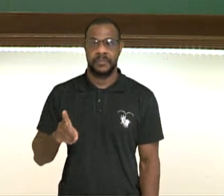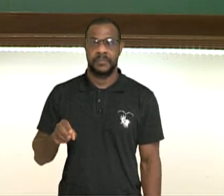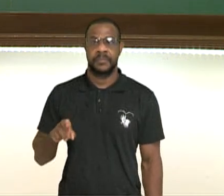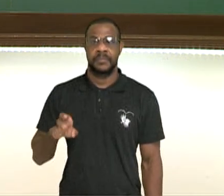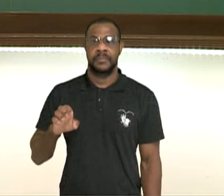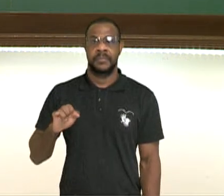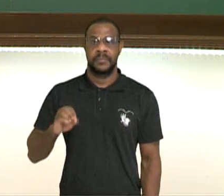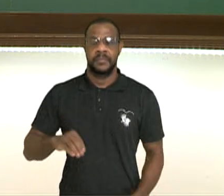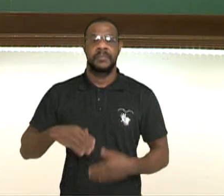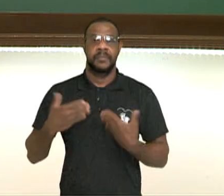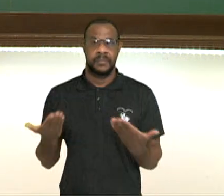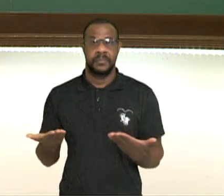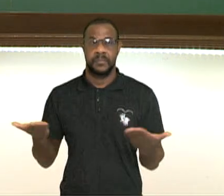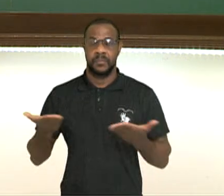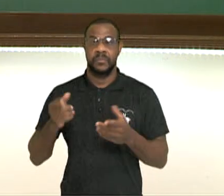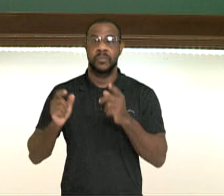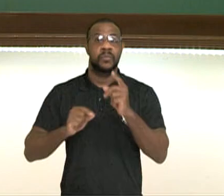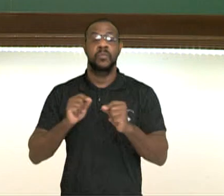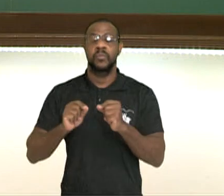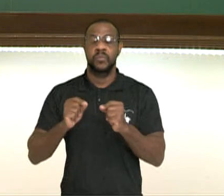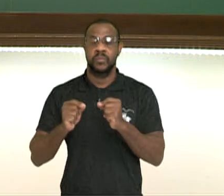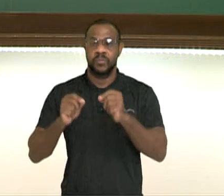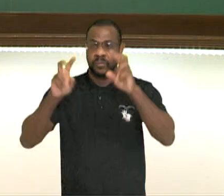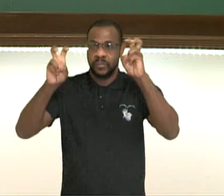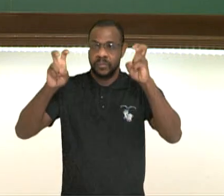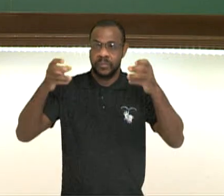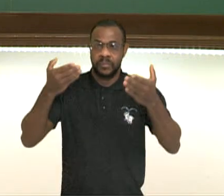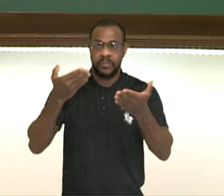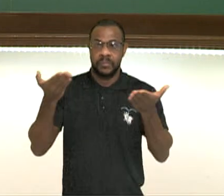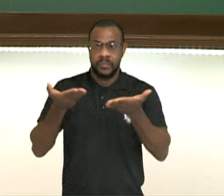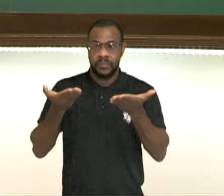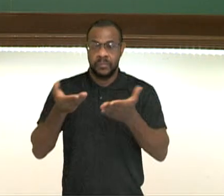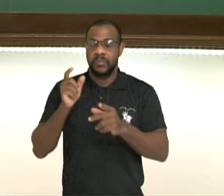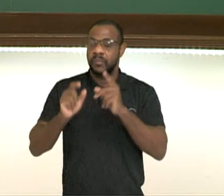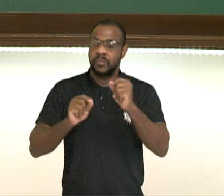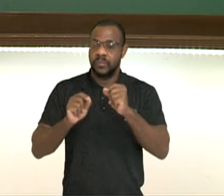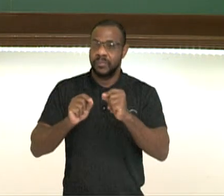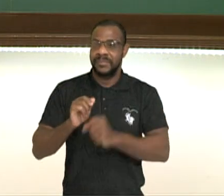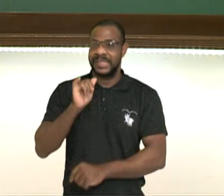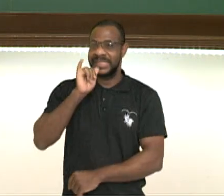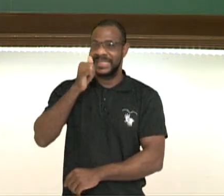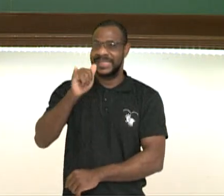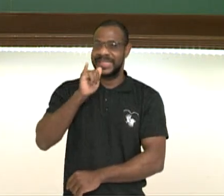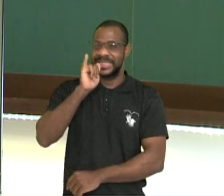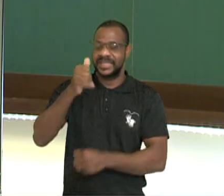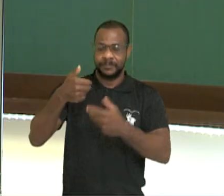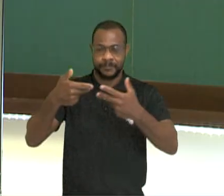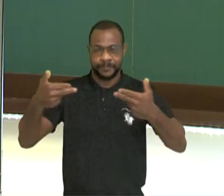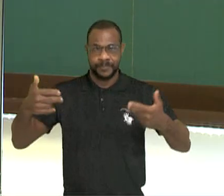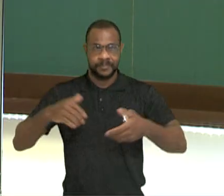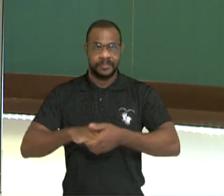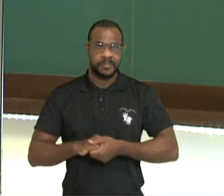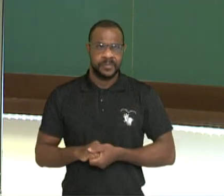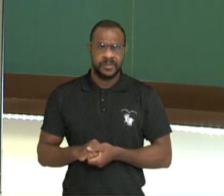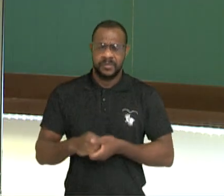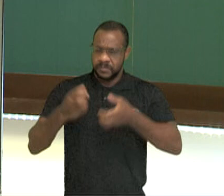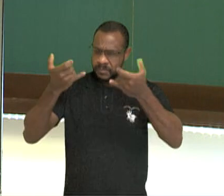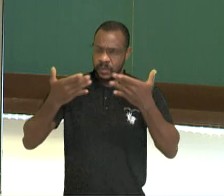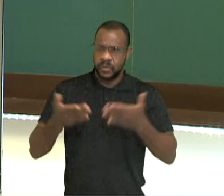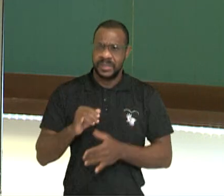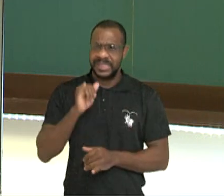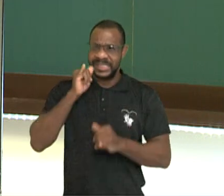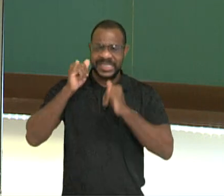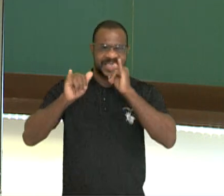um pouquinho sobre as fontes de energia, que é o tema central da nossa aula de hoje. E já que a gente vai falar de fontes de energia,